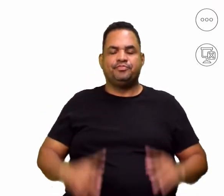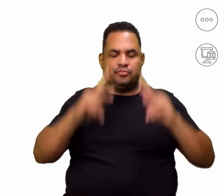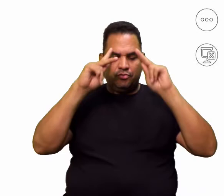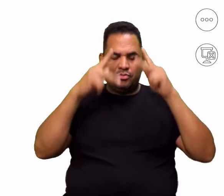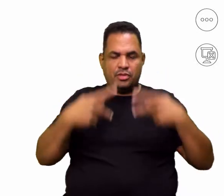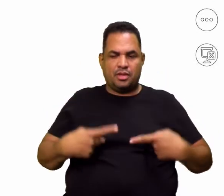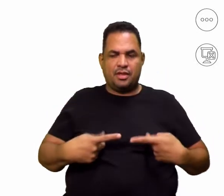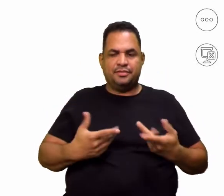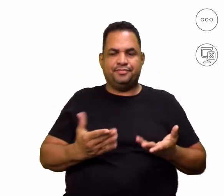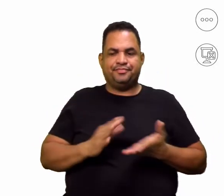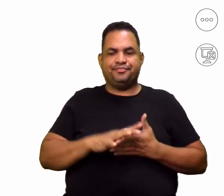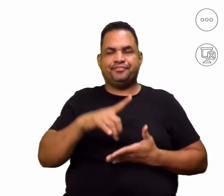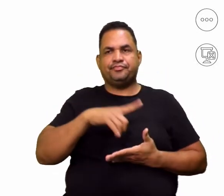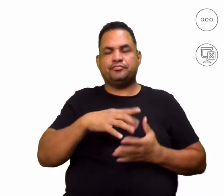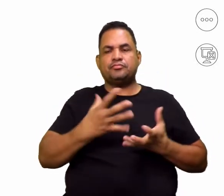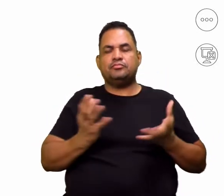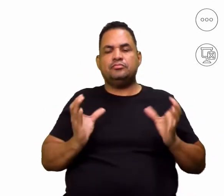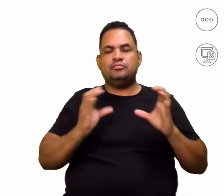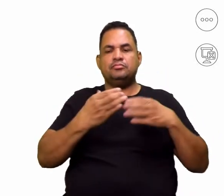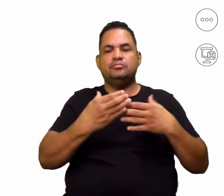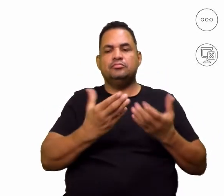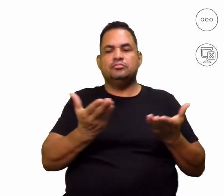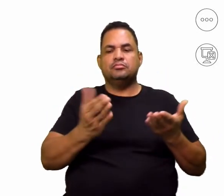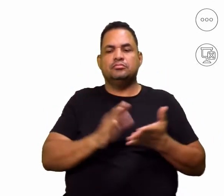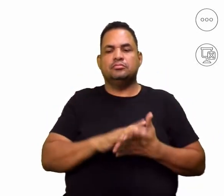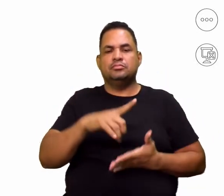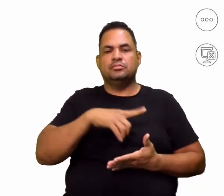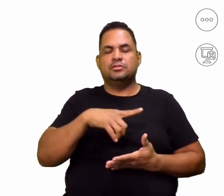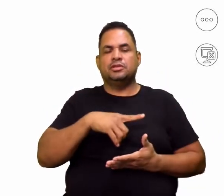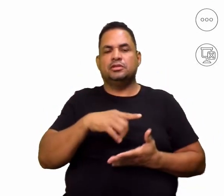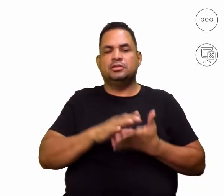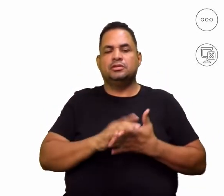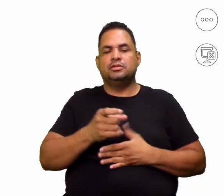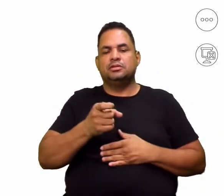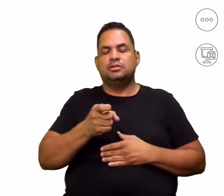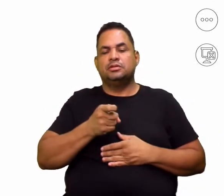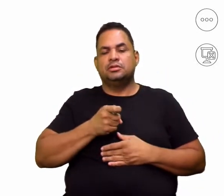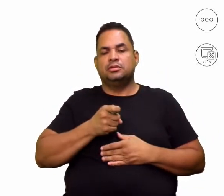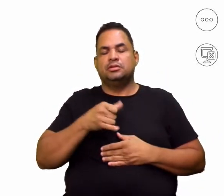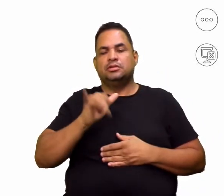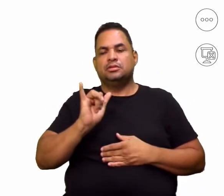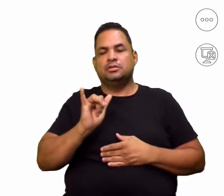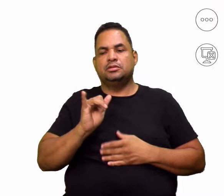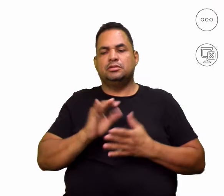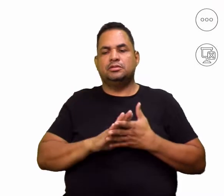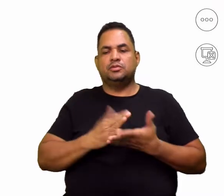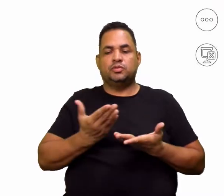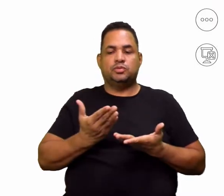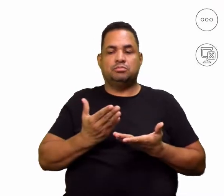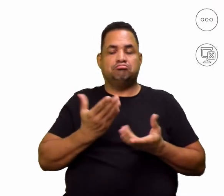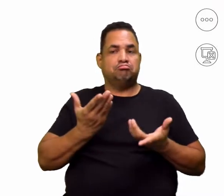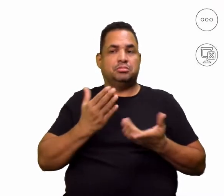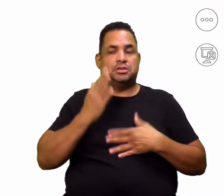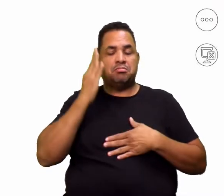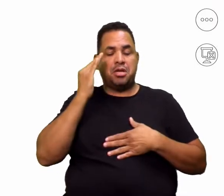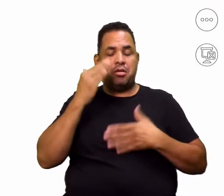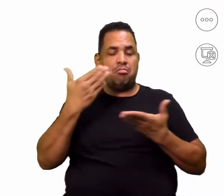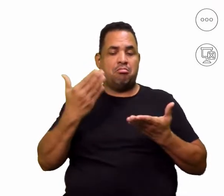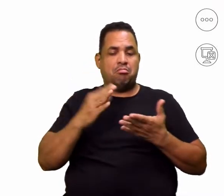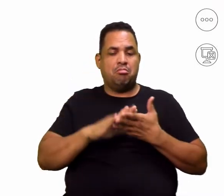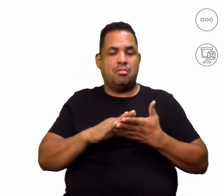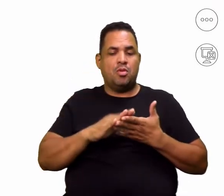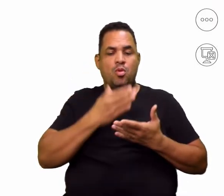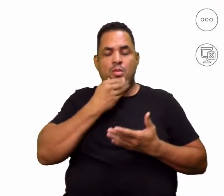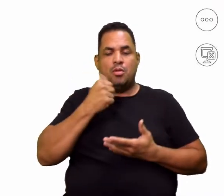bom grupo de animais, você tem o sistema XY, o macho determinando o sexo, tá?